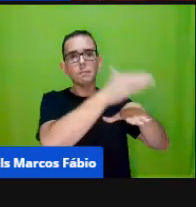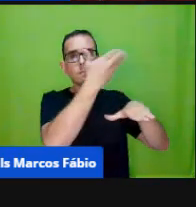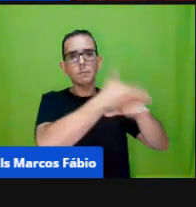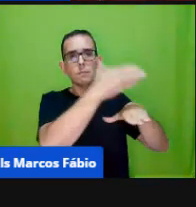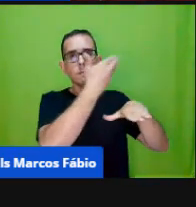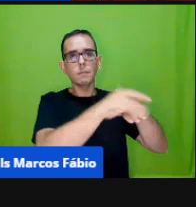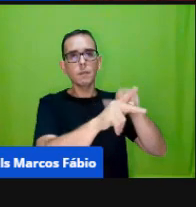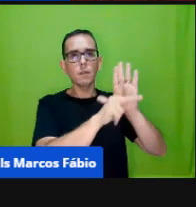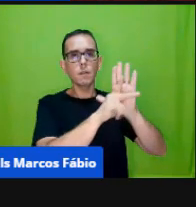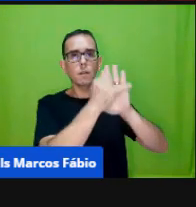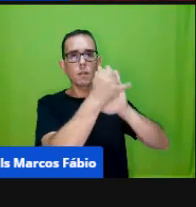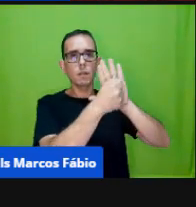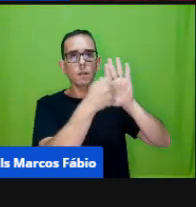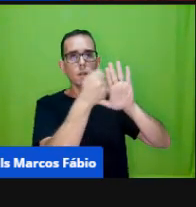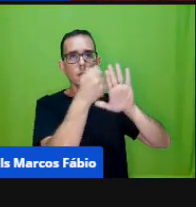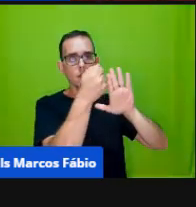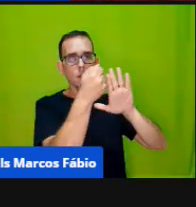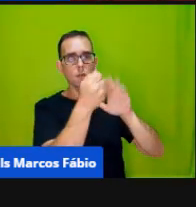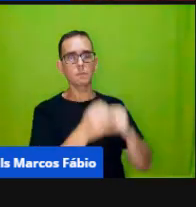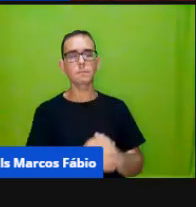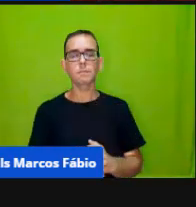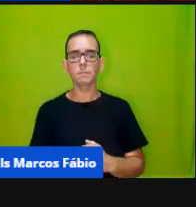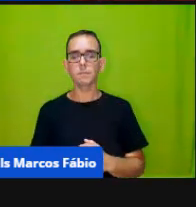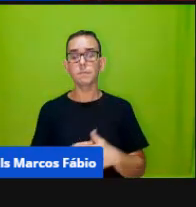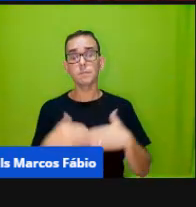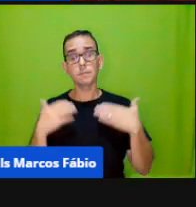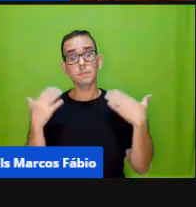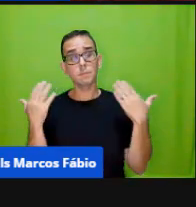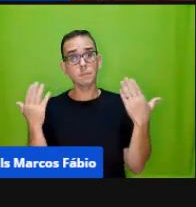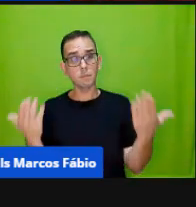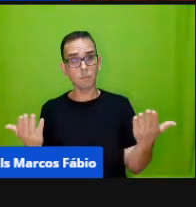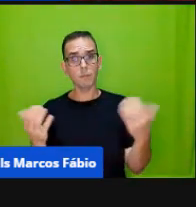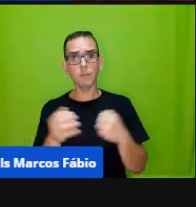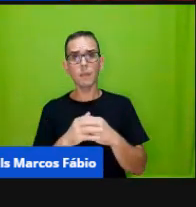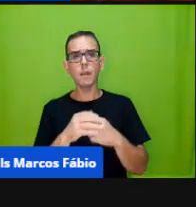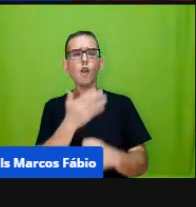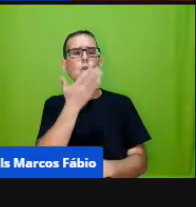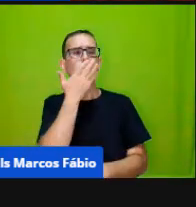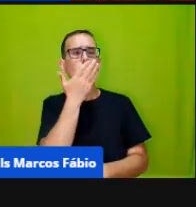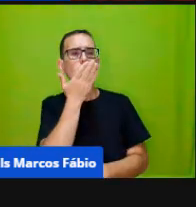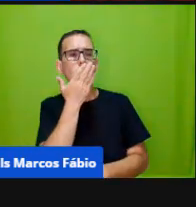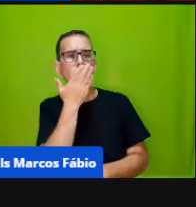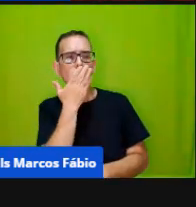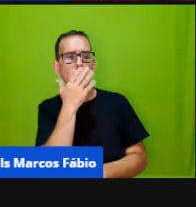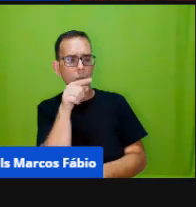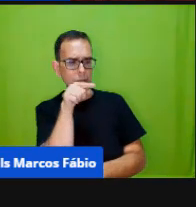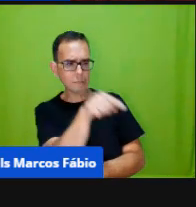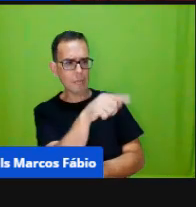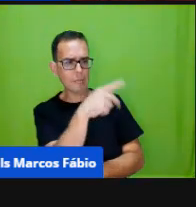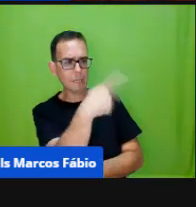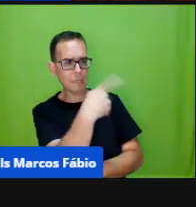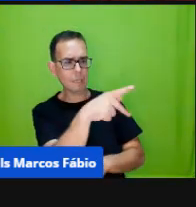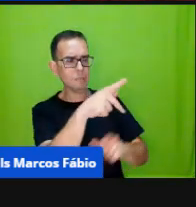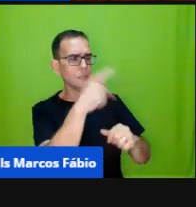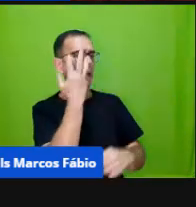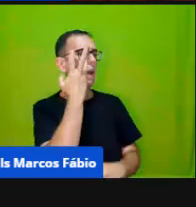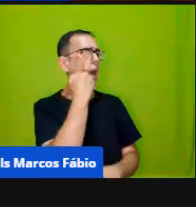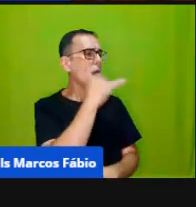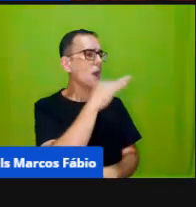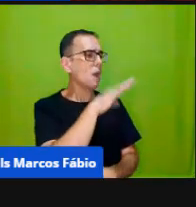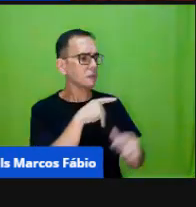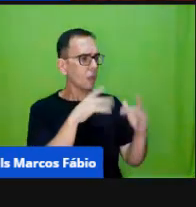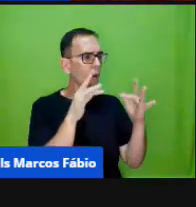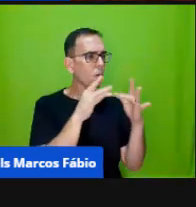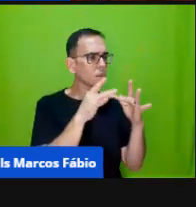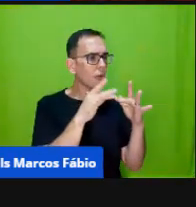do projeto, né? Então, a opção dessa criança de ter uma prática, de ter um contato, é